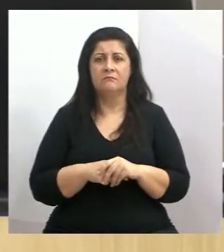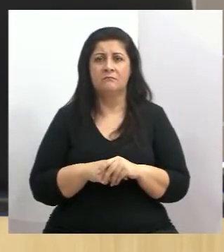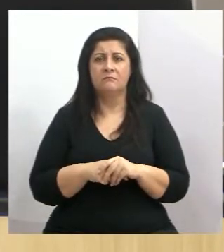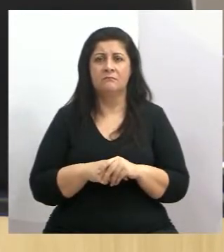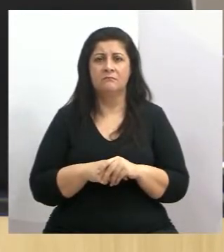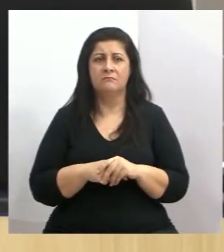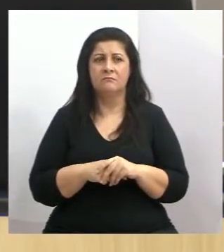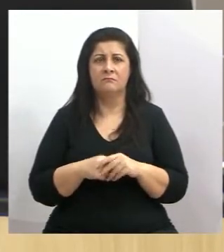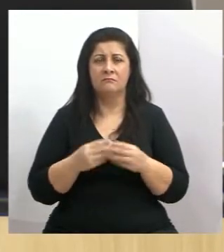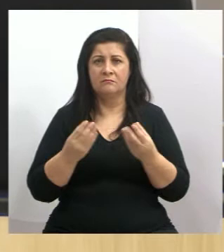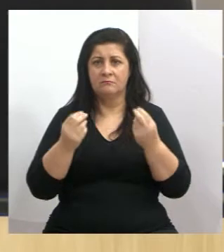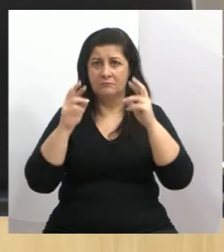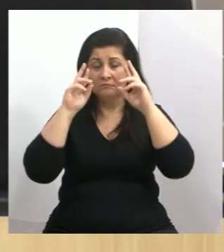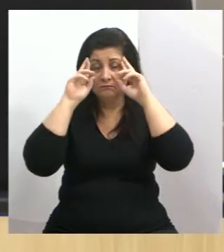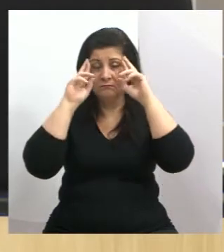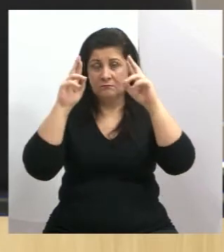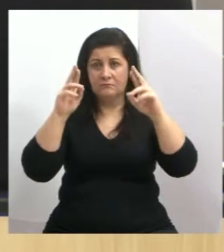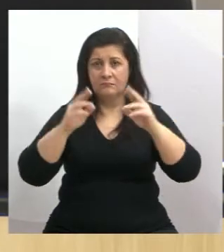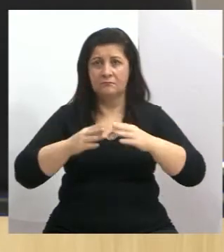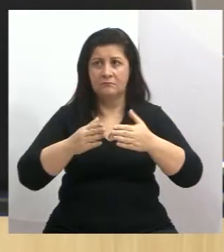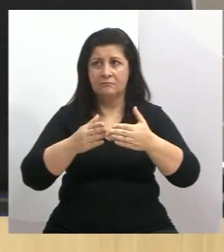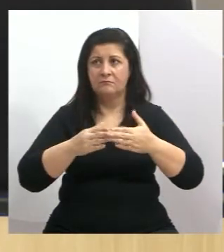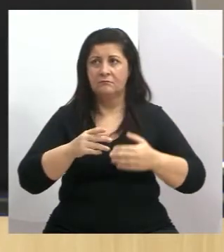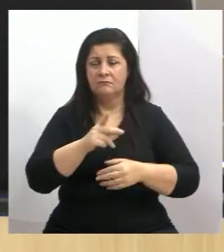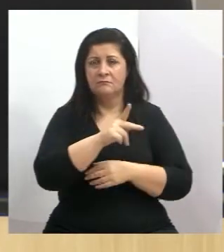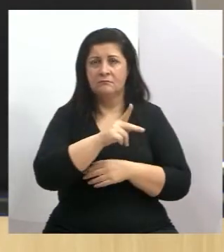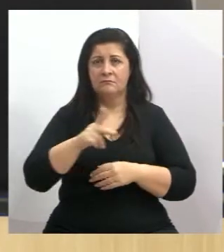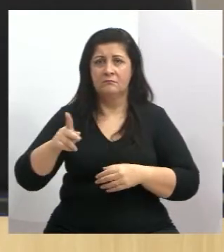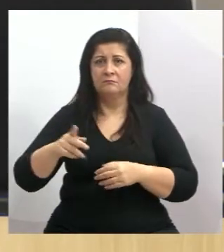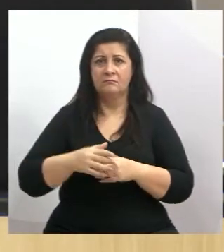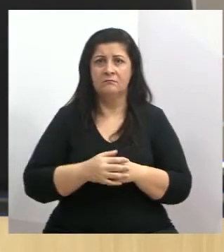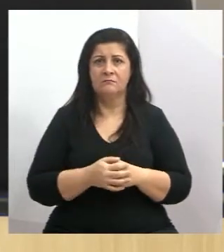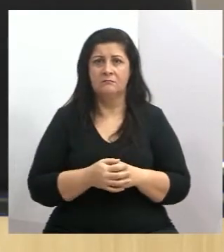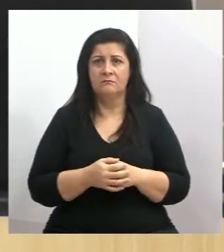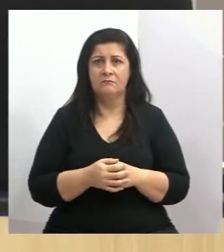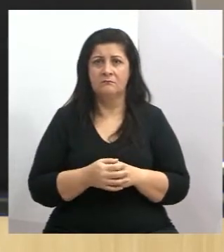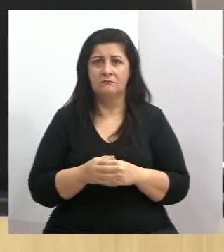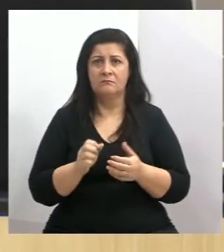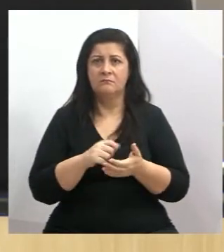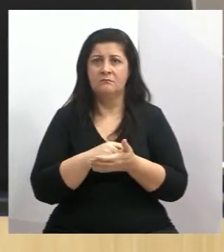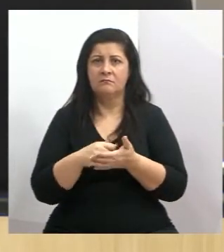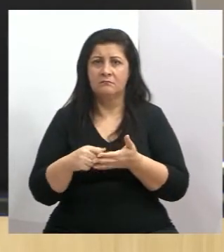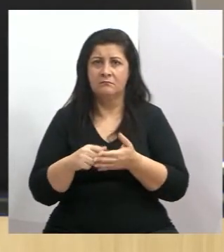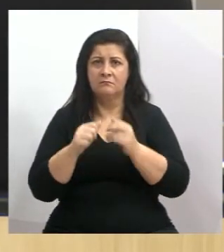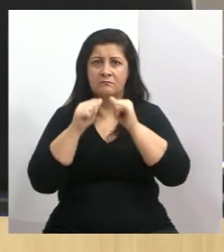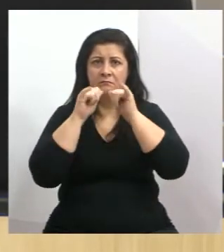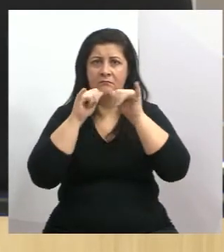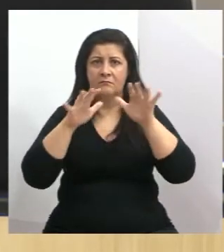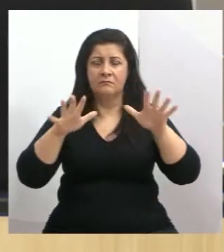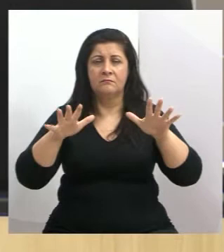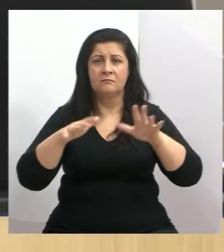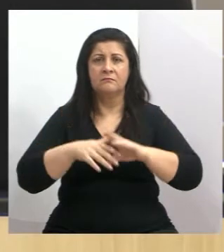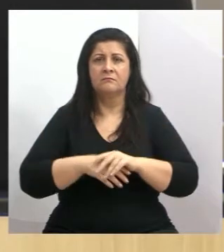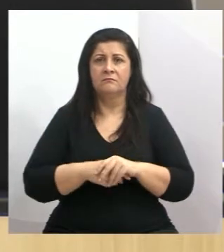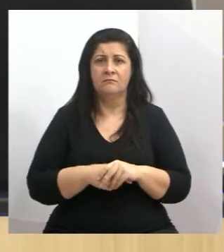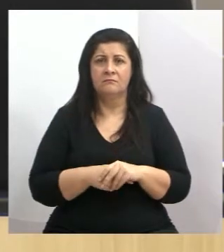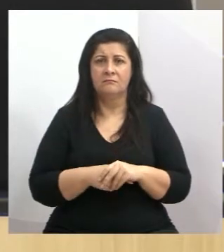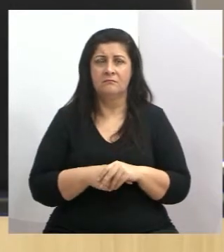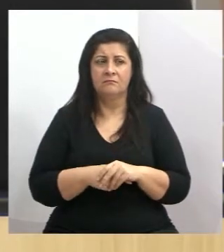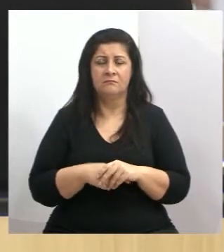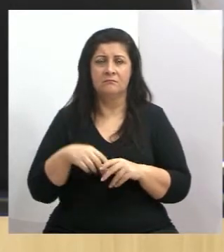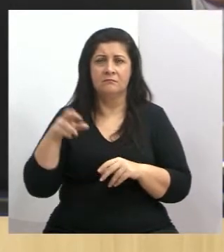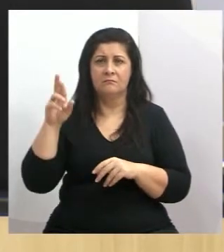feita registro respeitosamente requeremos apresenta essa casa que seja adotado pendência habituais para a divulgação da presente manifestação